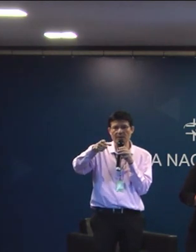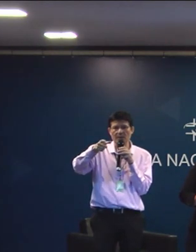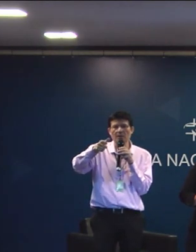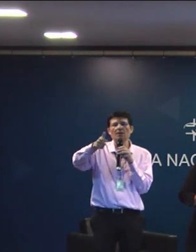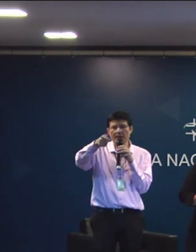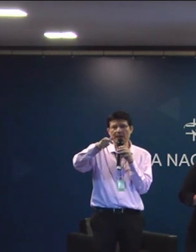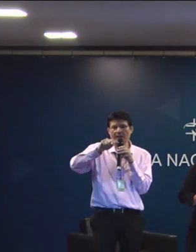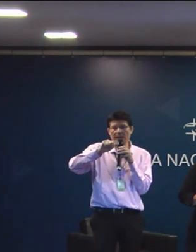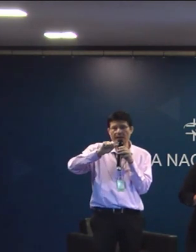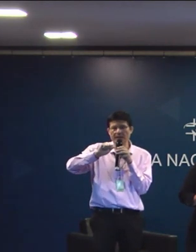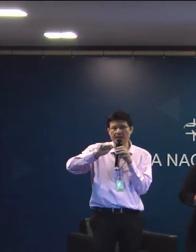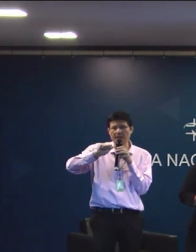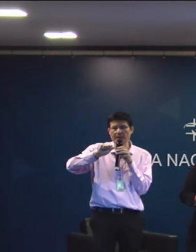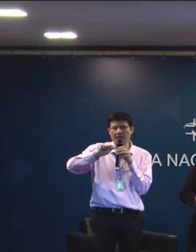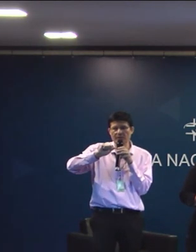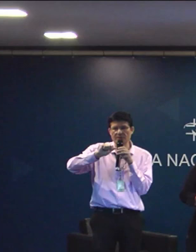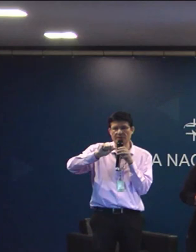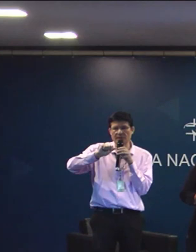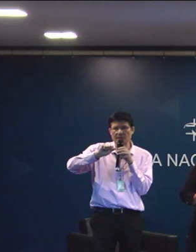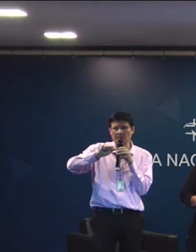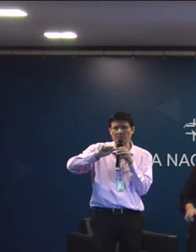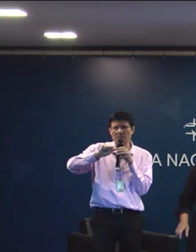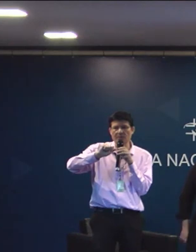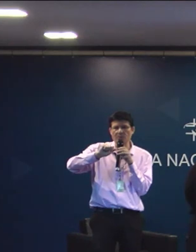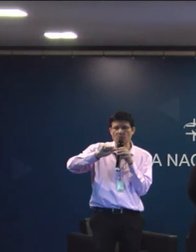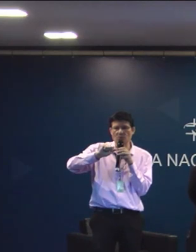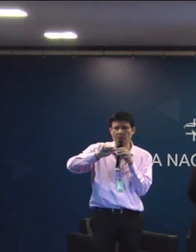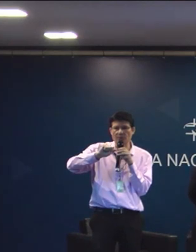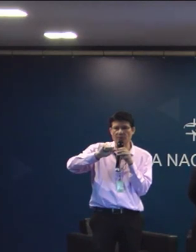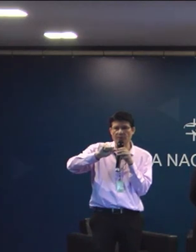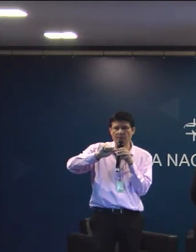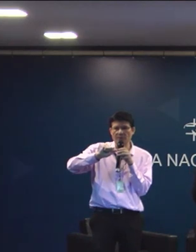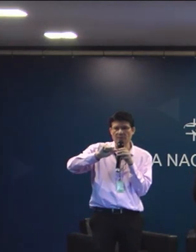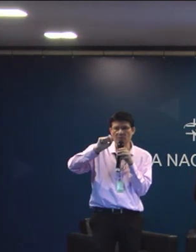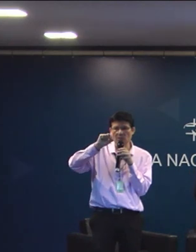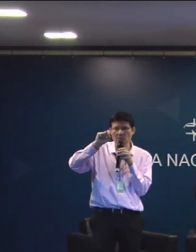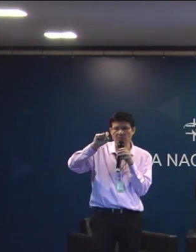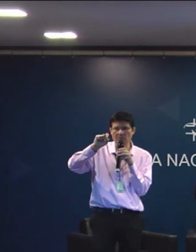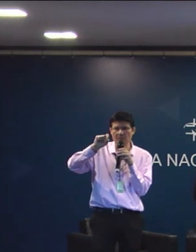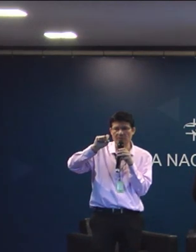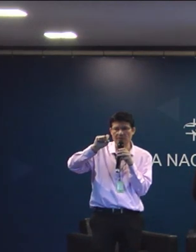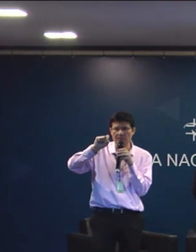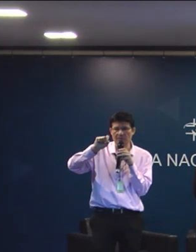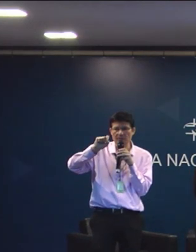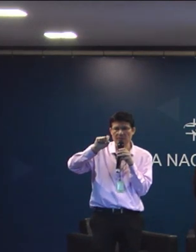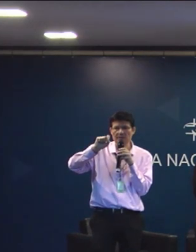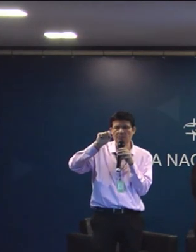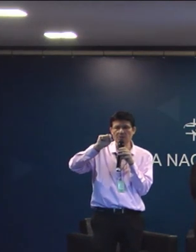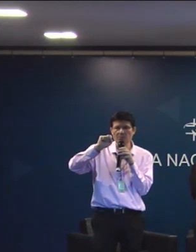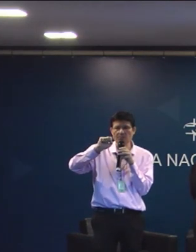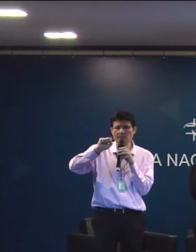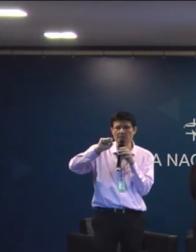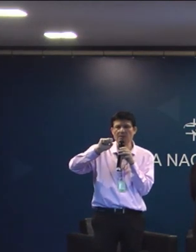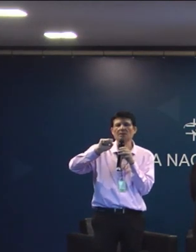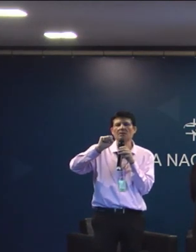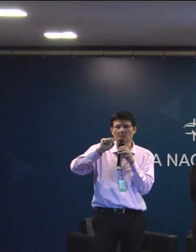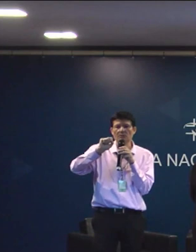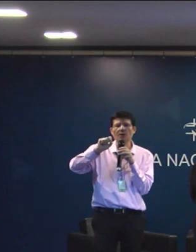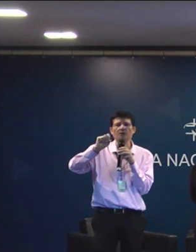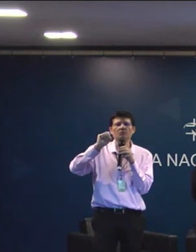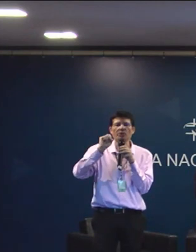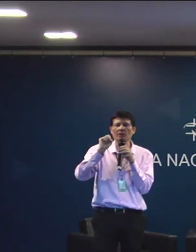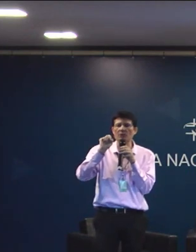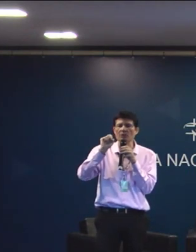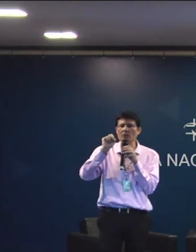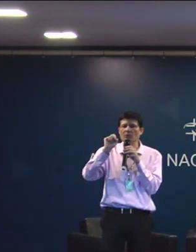sim. Aquele link que você postou, não foi? Do nono Simbravisa? Você pode... Sim, posso